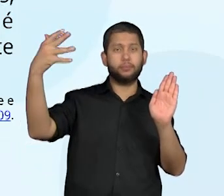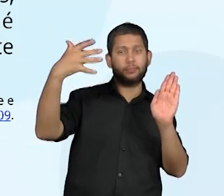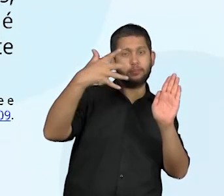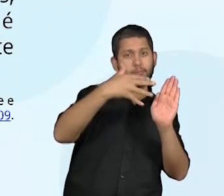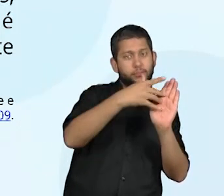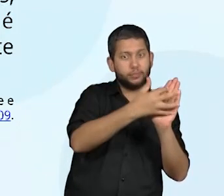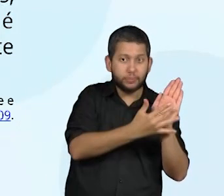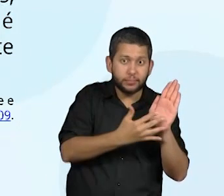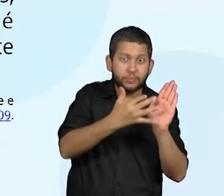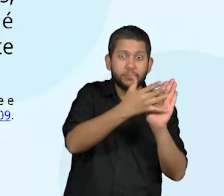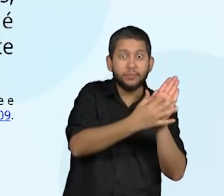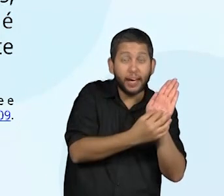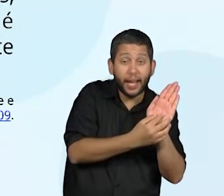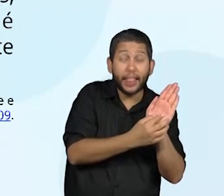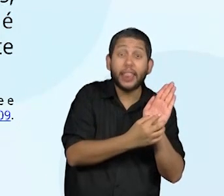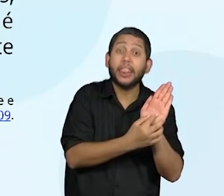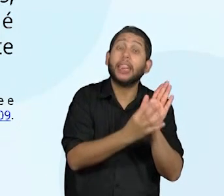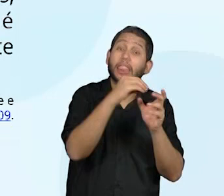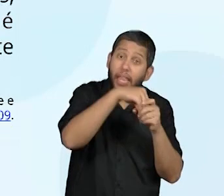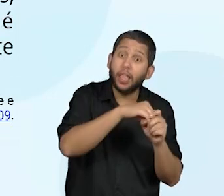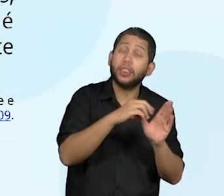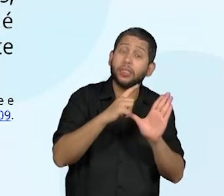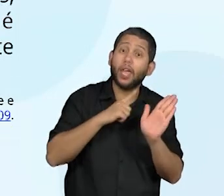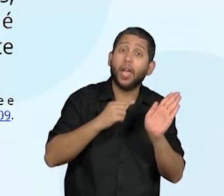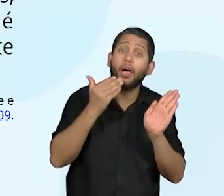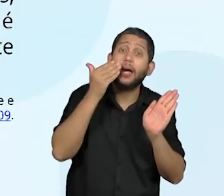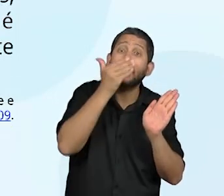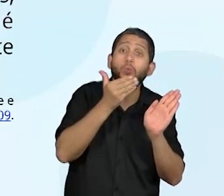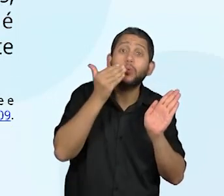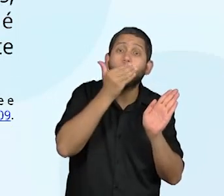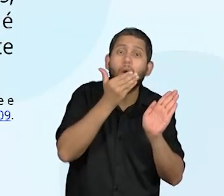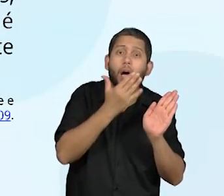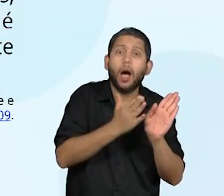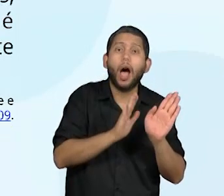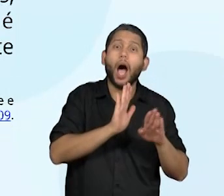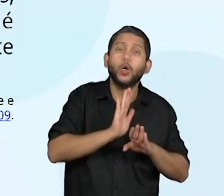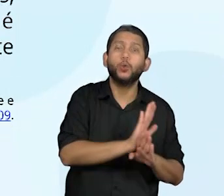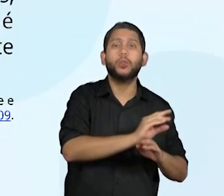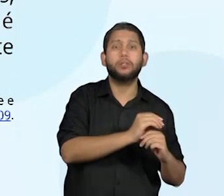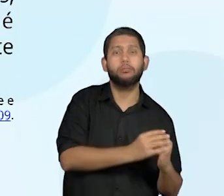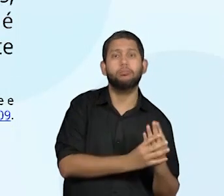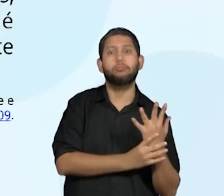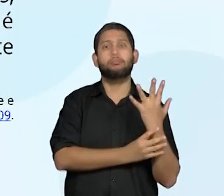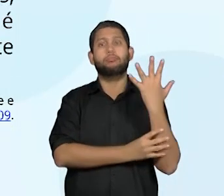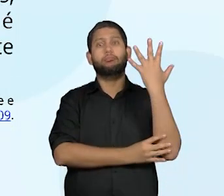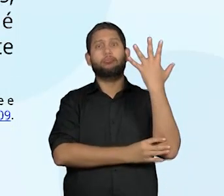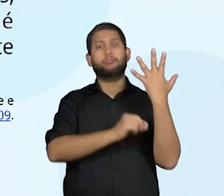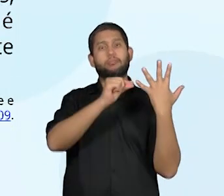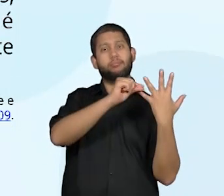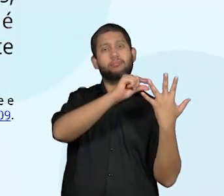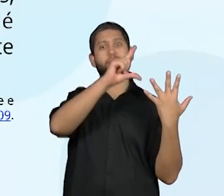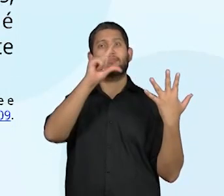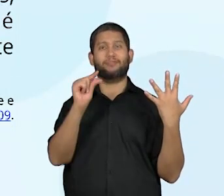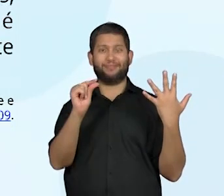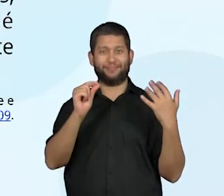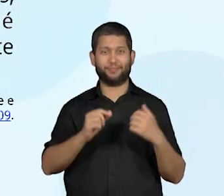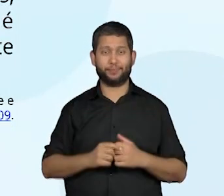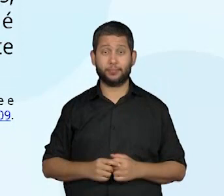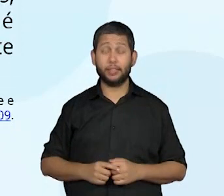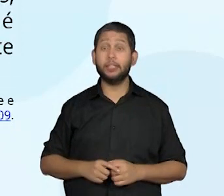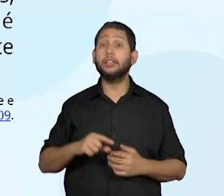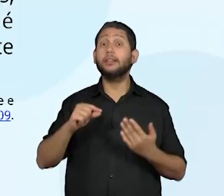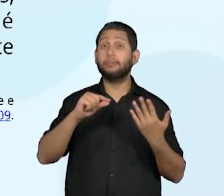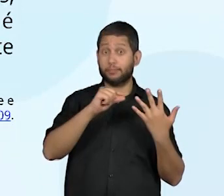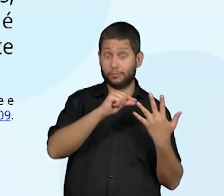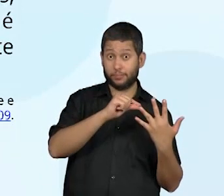fornecem a energia necessária ao seu crescimento. Esse processo cria